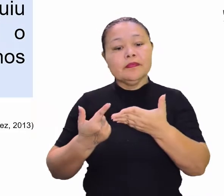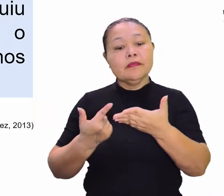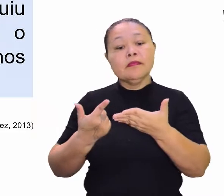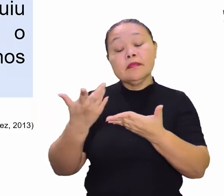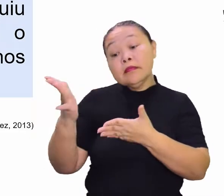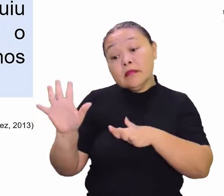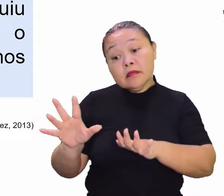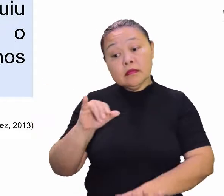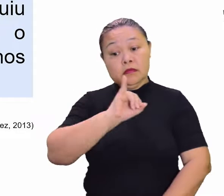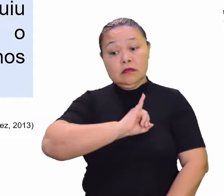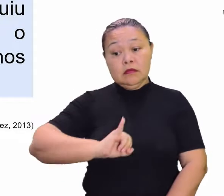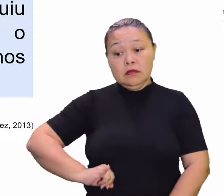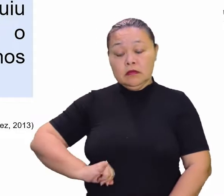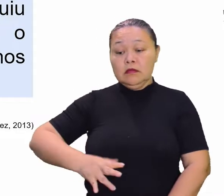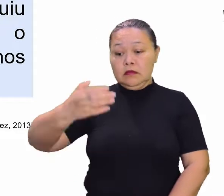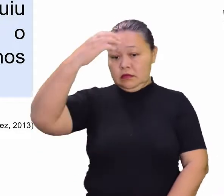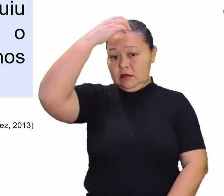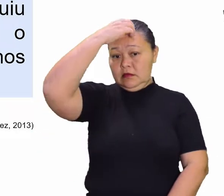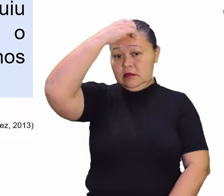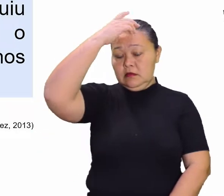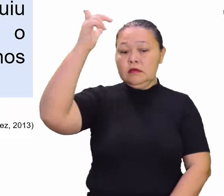o imperialismo